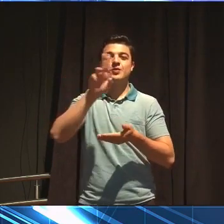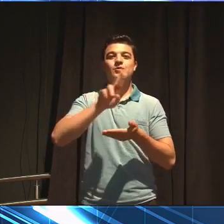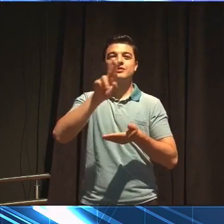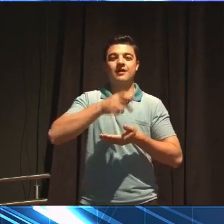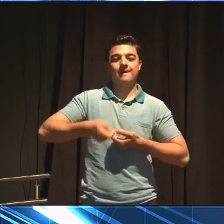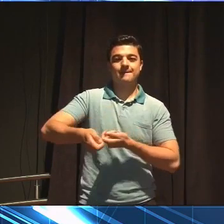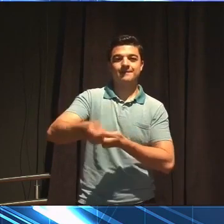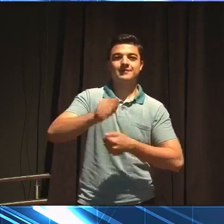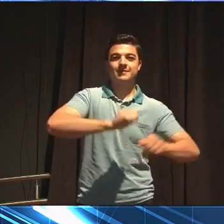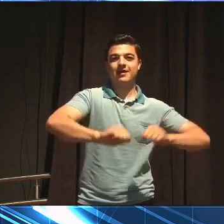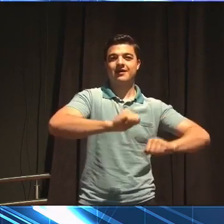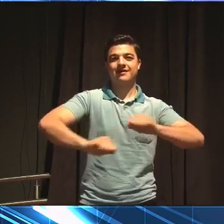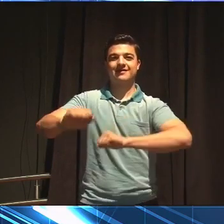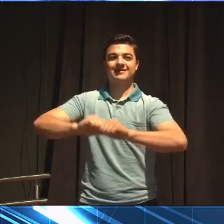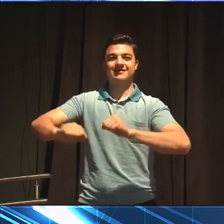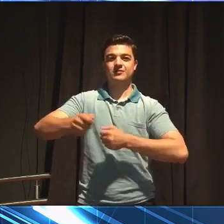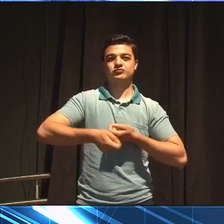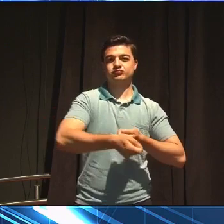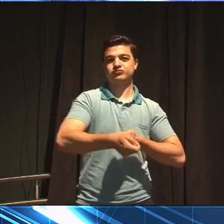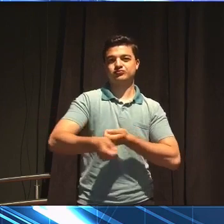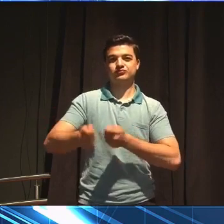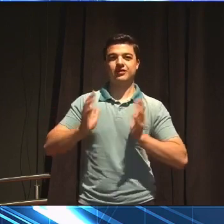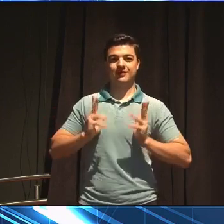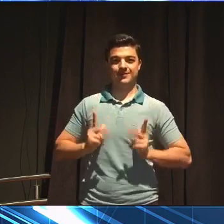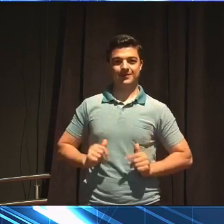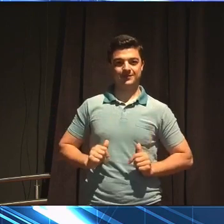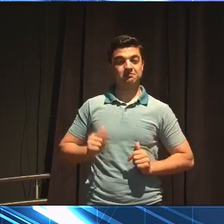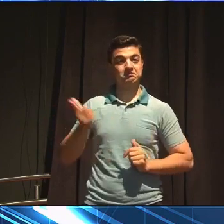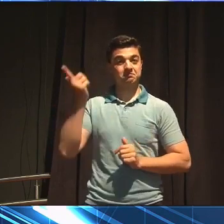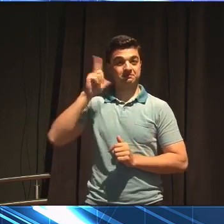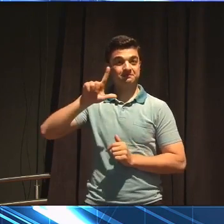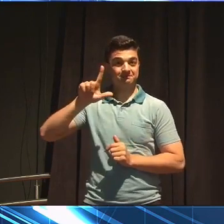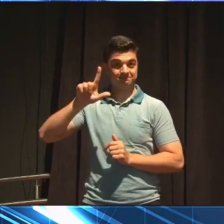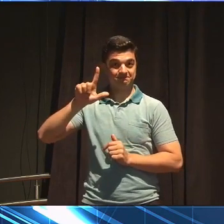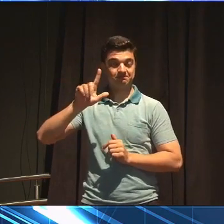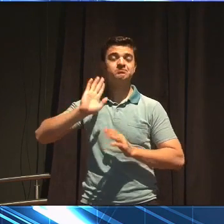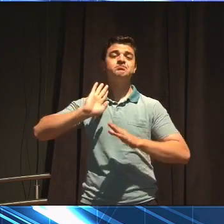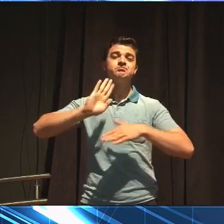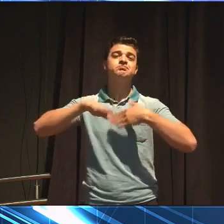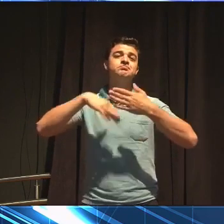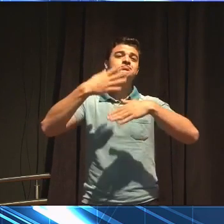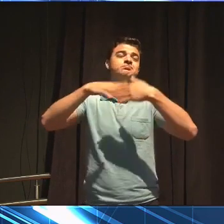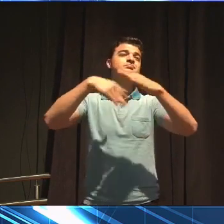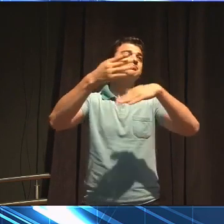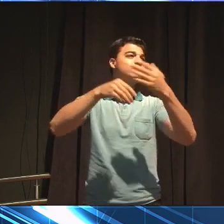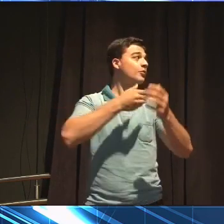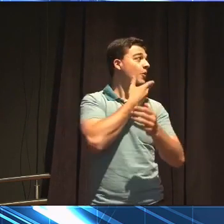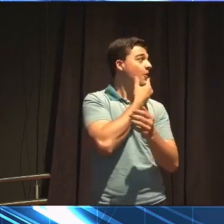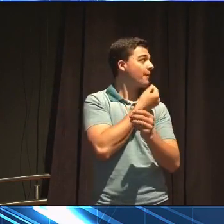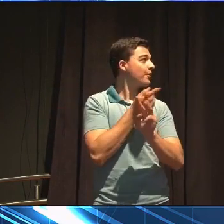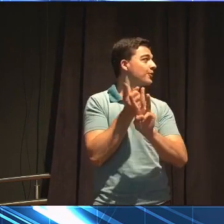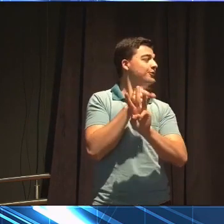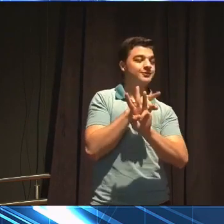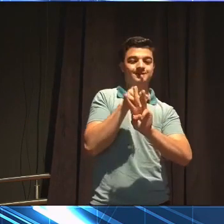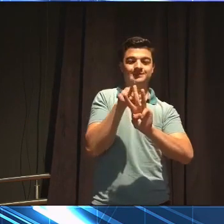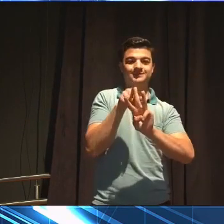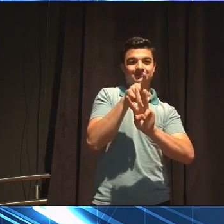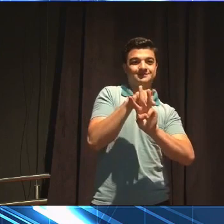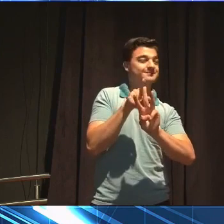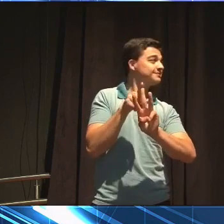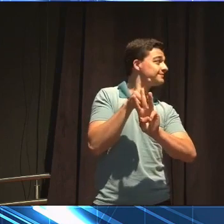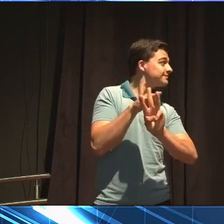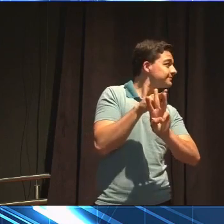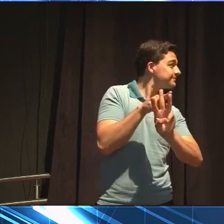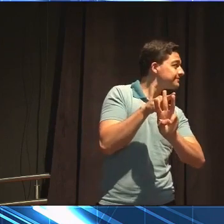depois, Florey e Chen leram seus artigos e já tinham uma capacidade, uma habilidade,